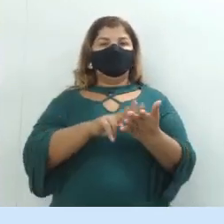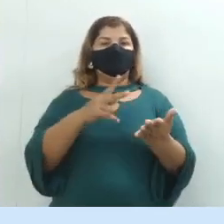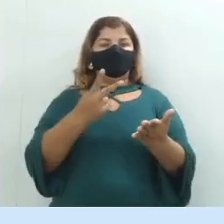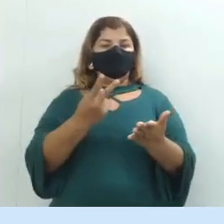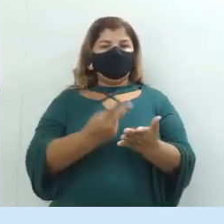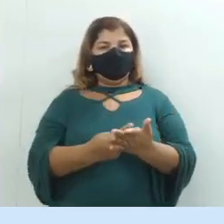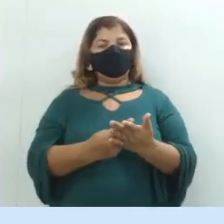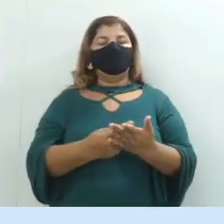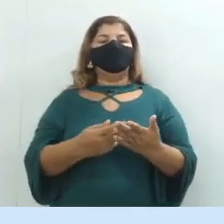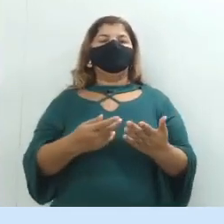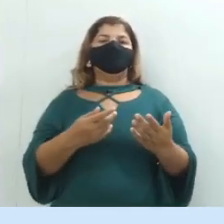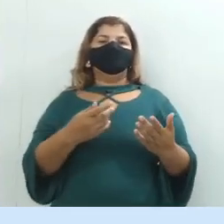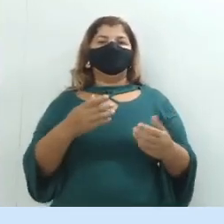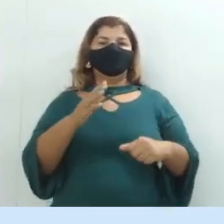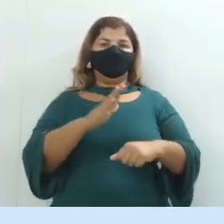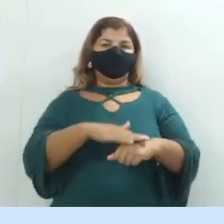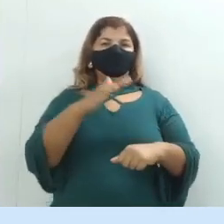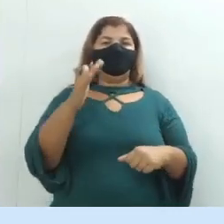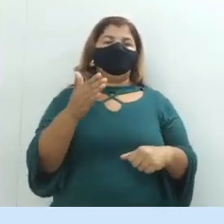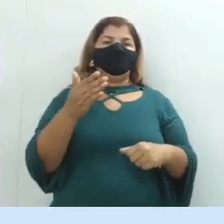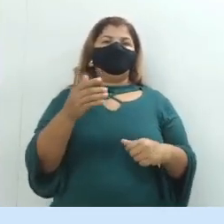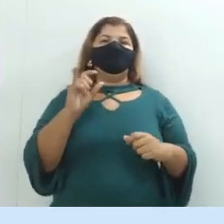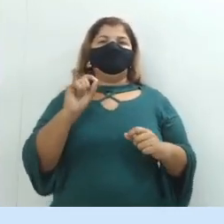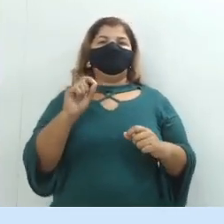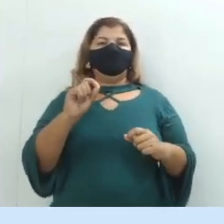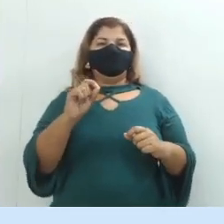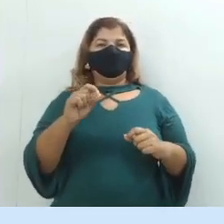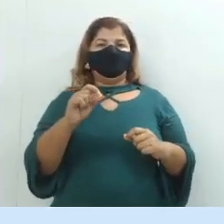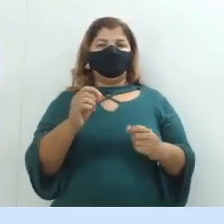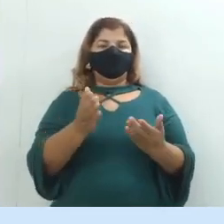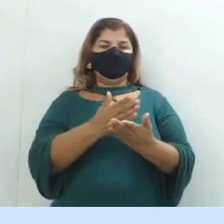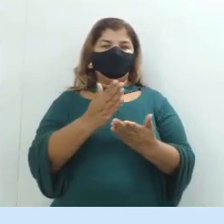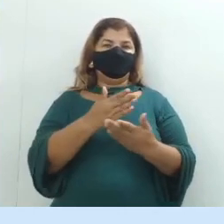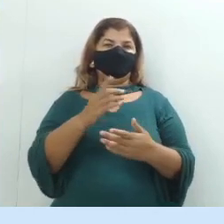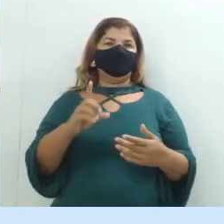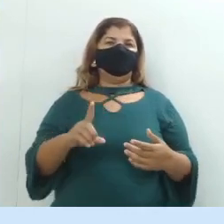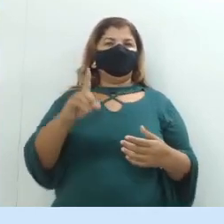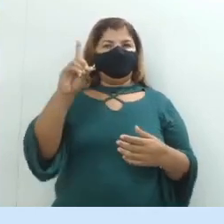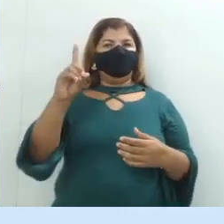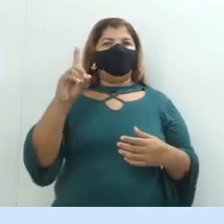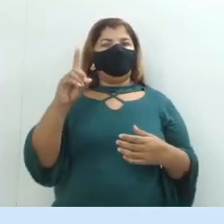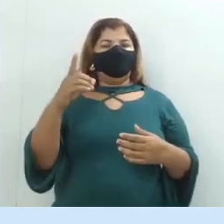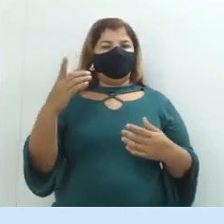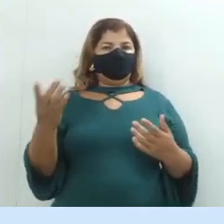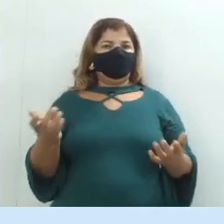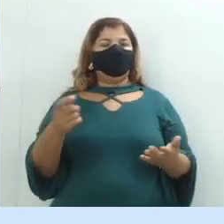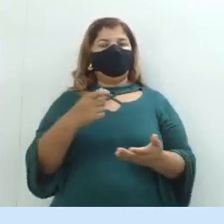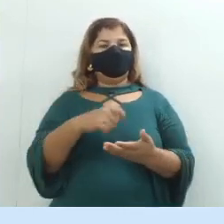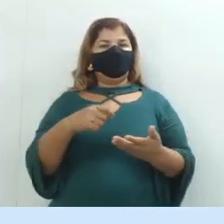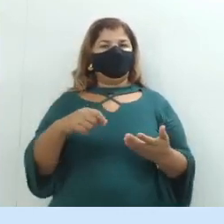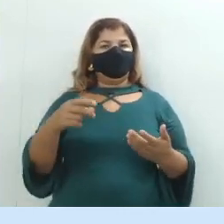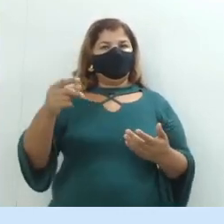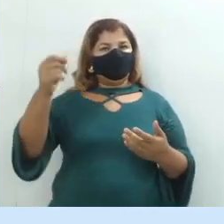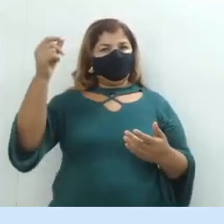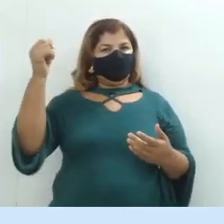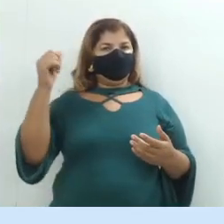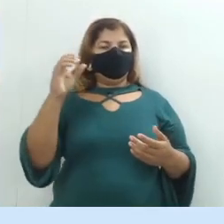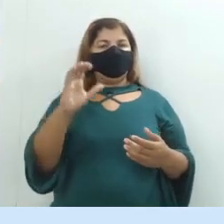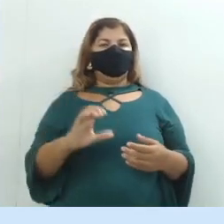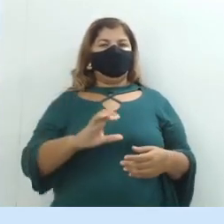interpretações sobre o que a gente chama hoje de Bíblia, né? Sobre aquilo que foi escrito à época de